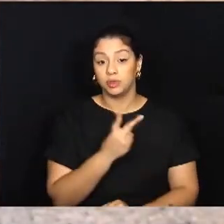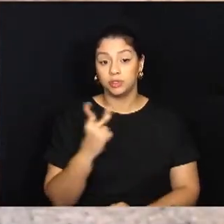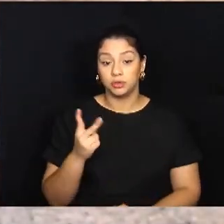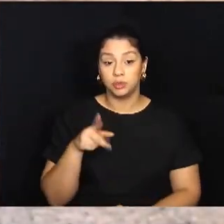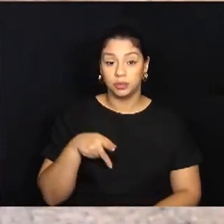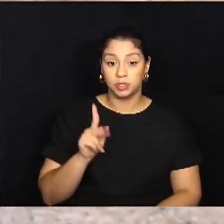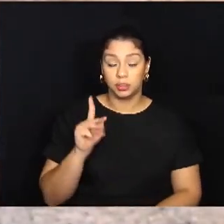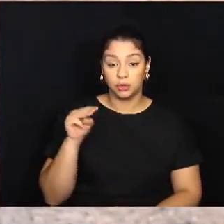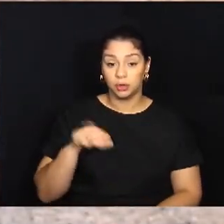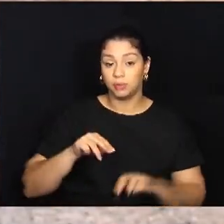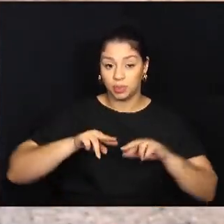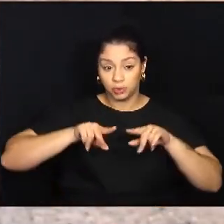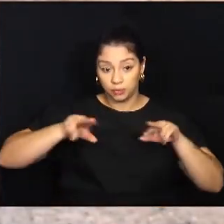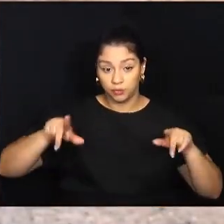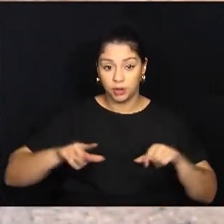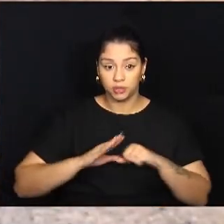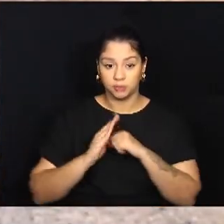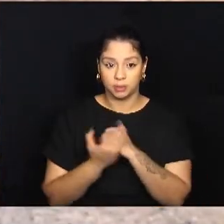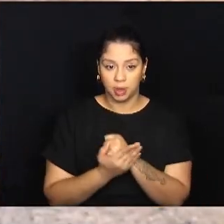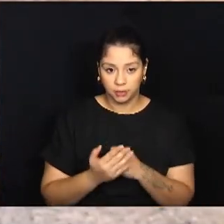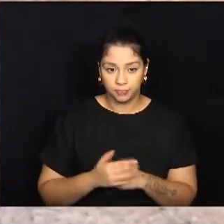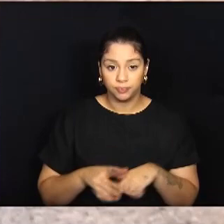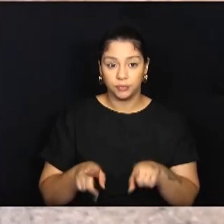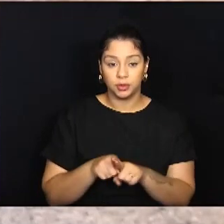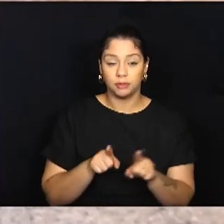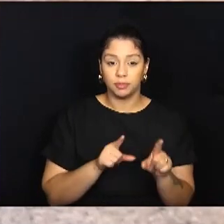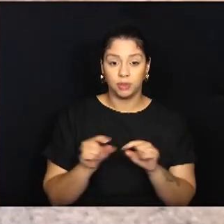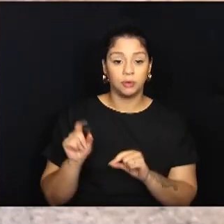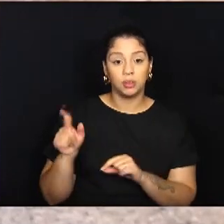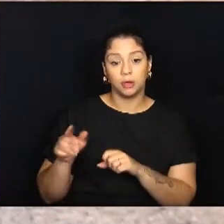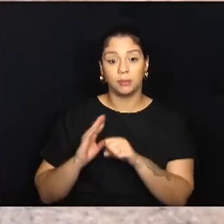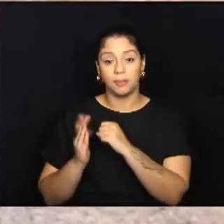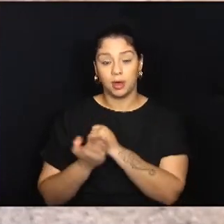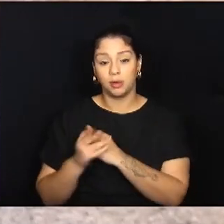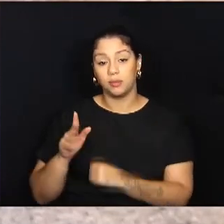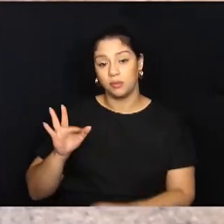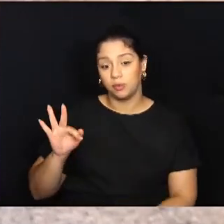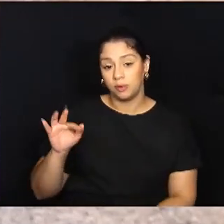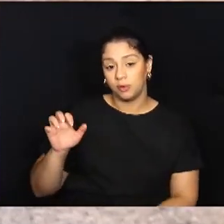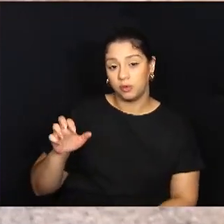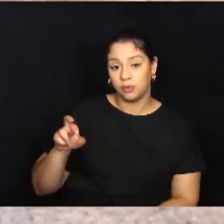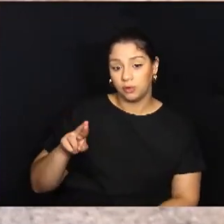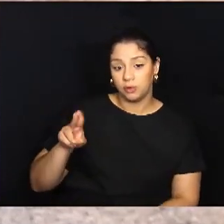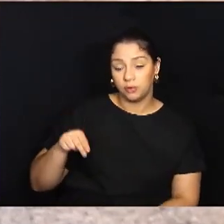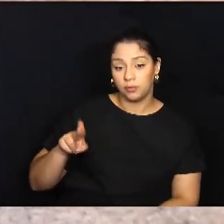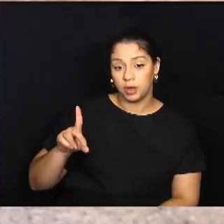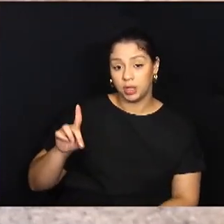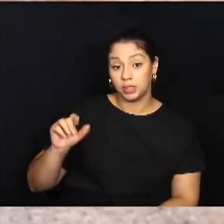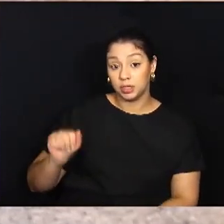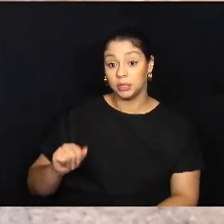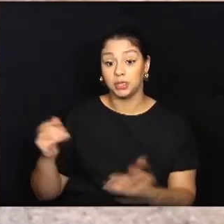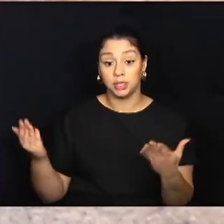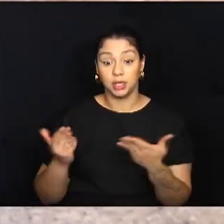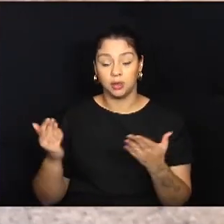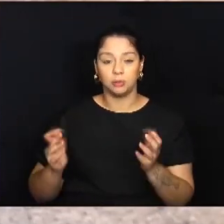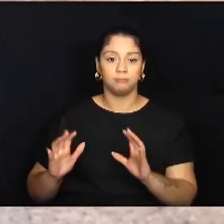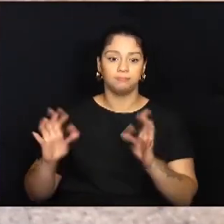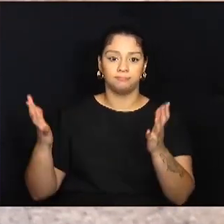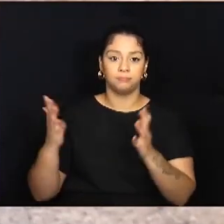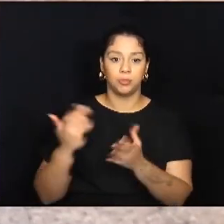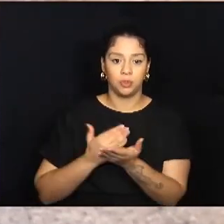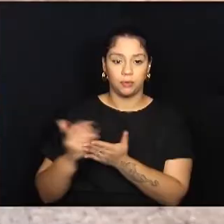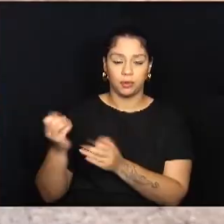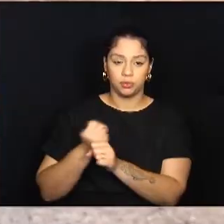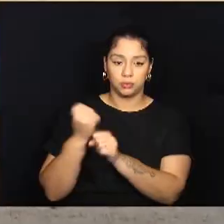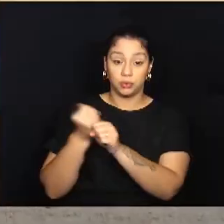asfaltamento em diversos bairros, entre eles o Jardim Fernanda, que agora comemora o início das obras em